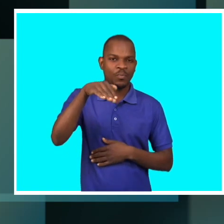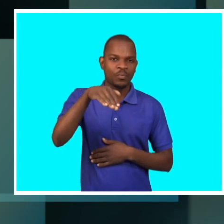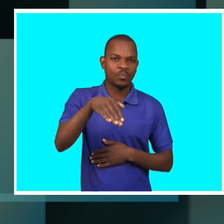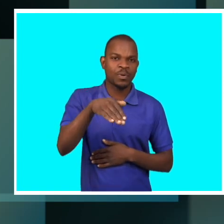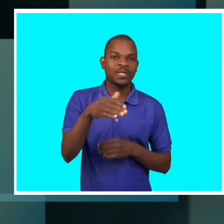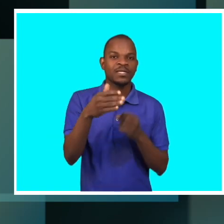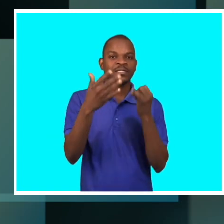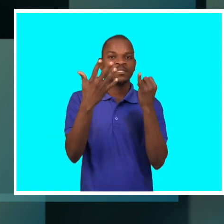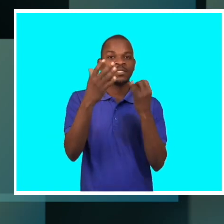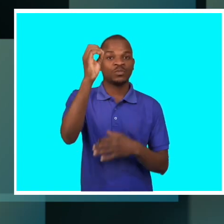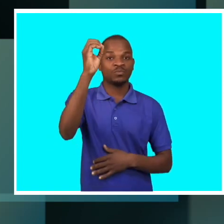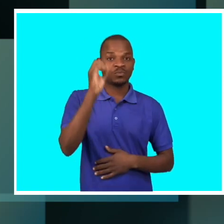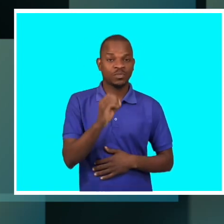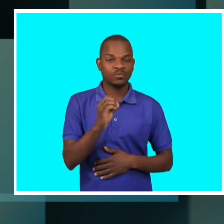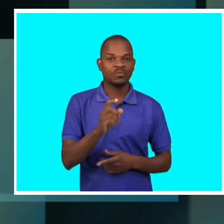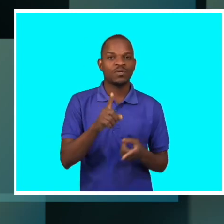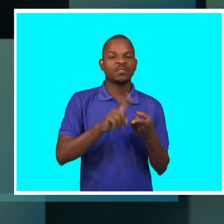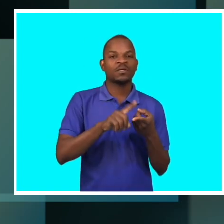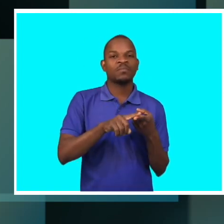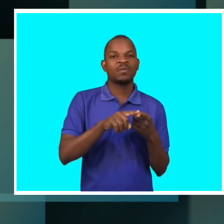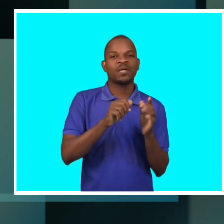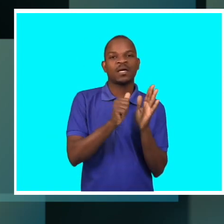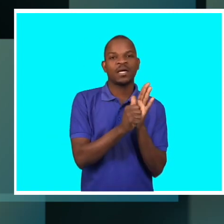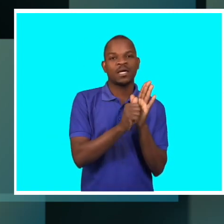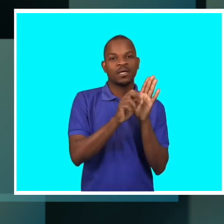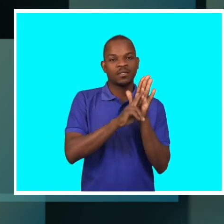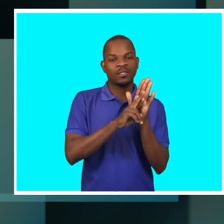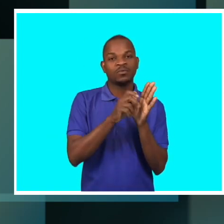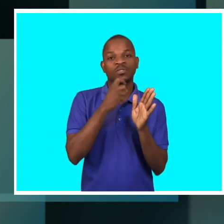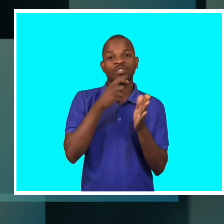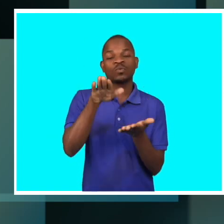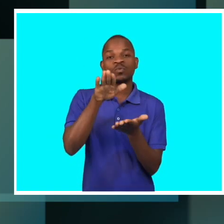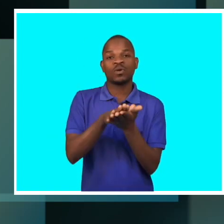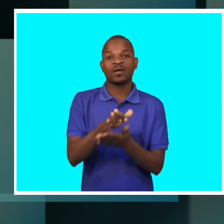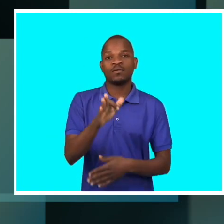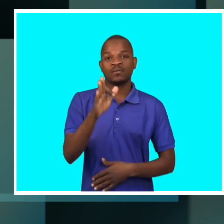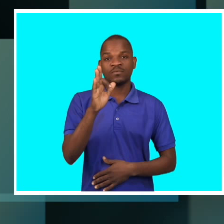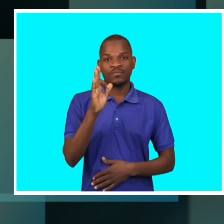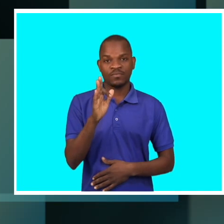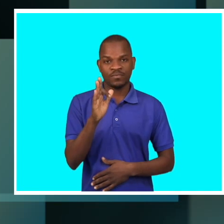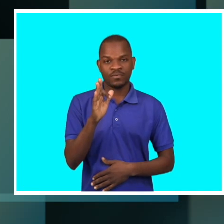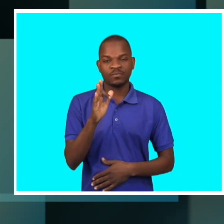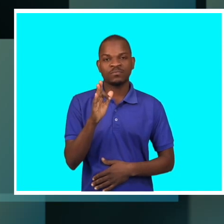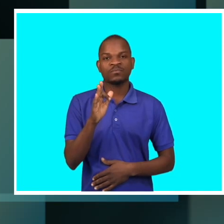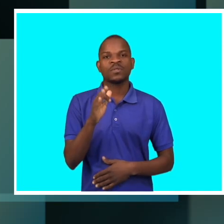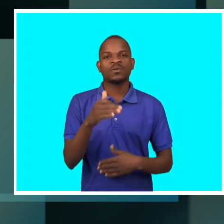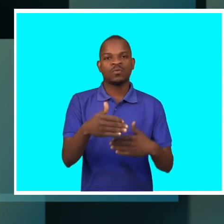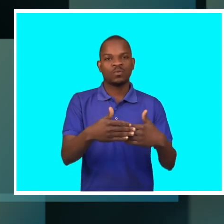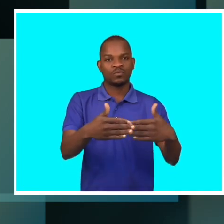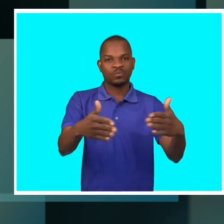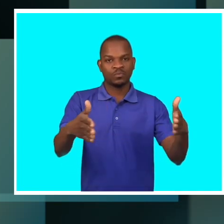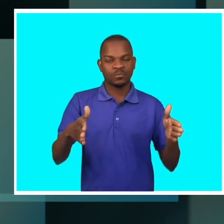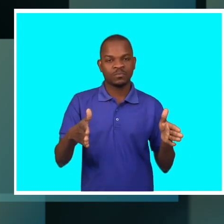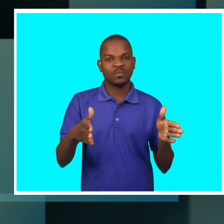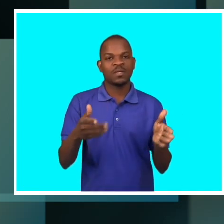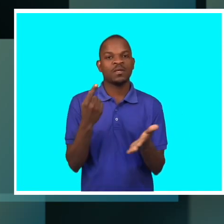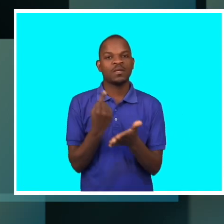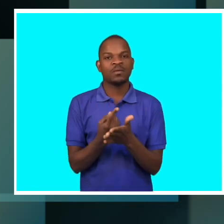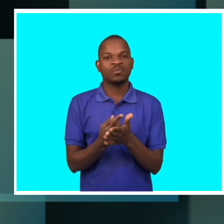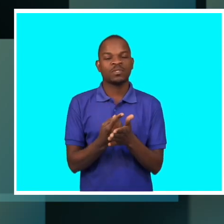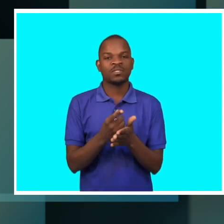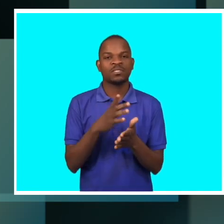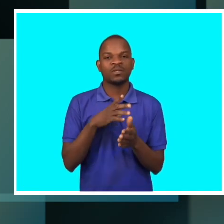inclinação de 6%. E no artigo número 14, diz que os balneários com casa de banho com WC